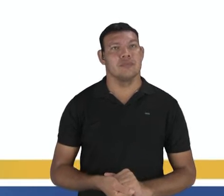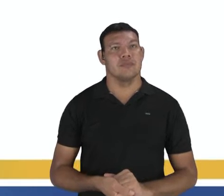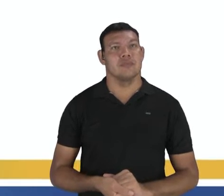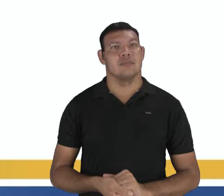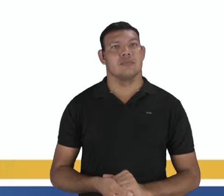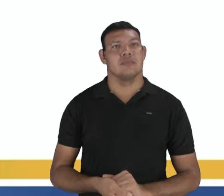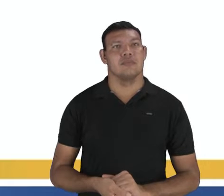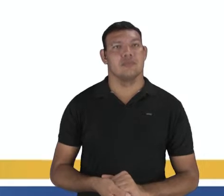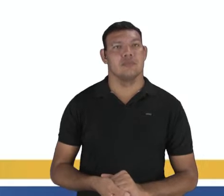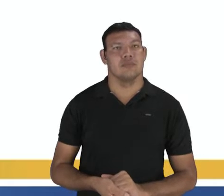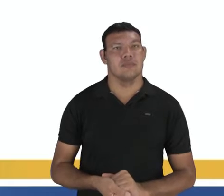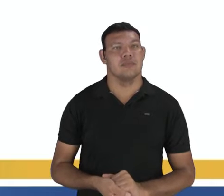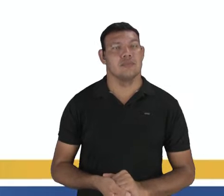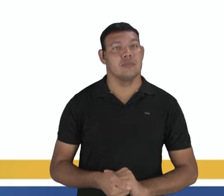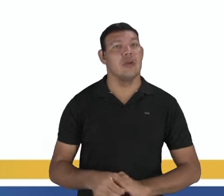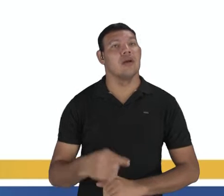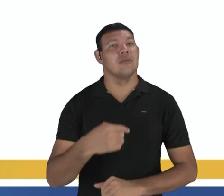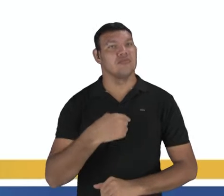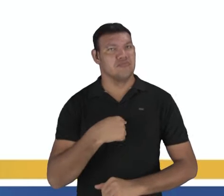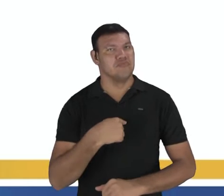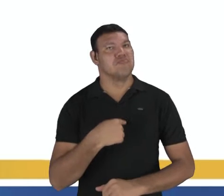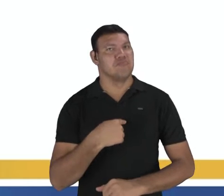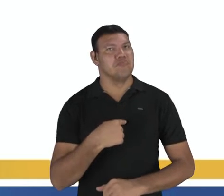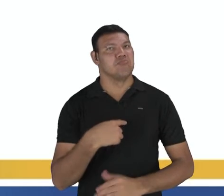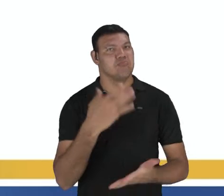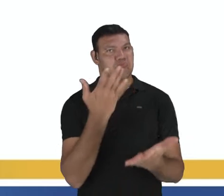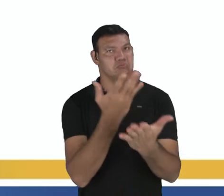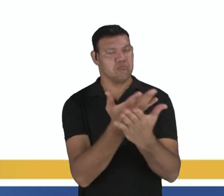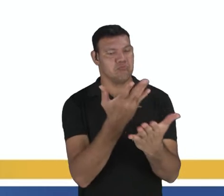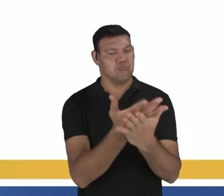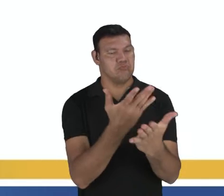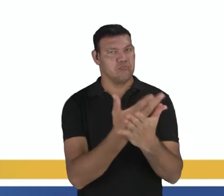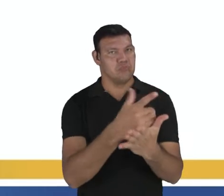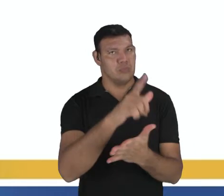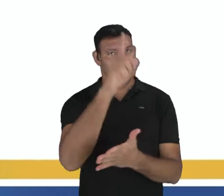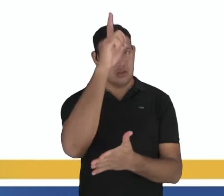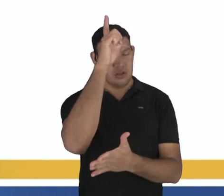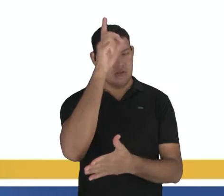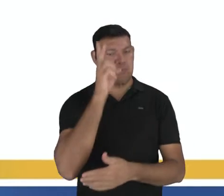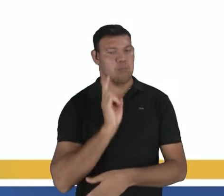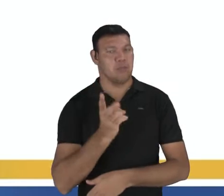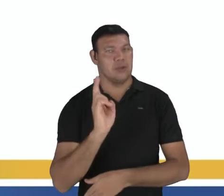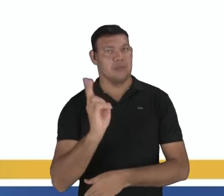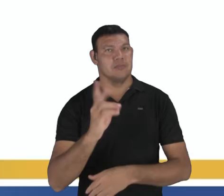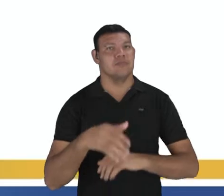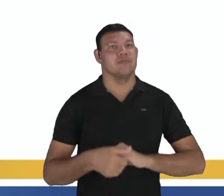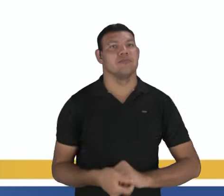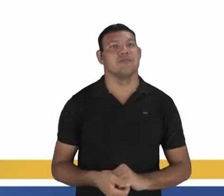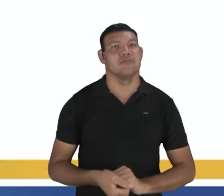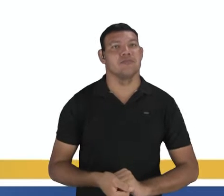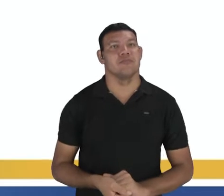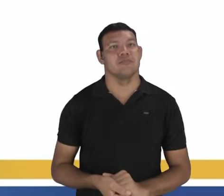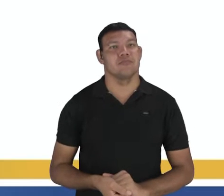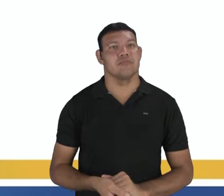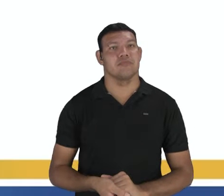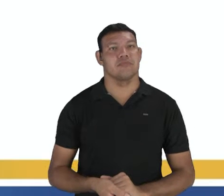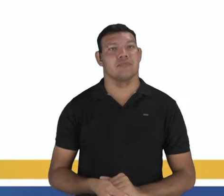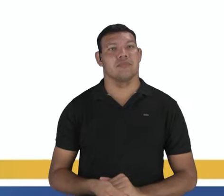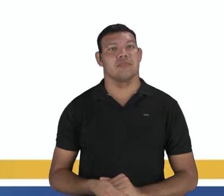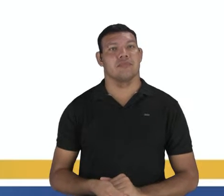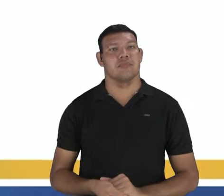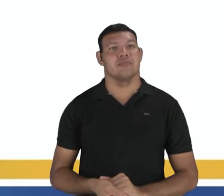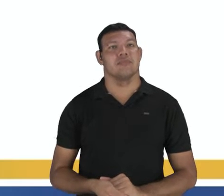study German. Eu sempre quis estudar alemão. He has been arriving